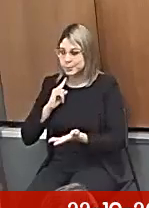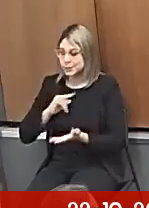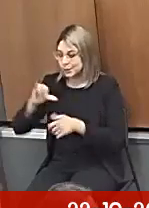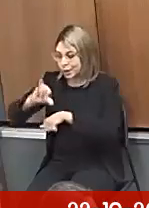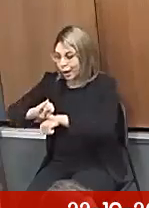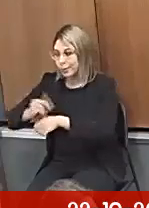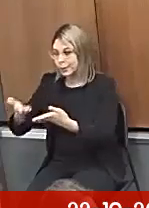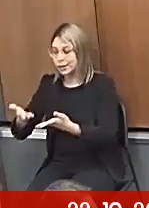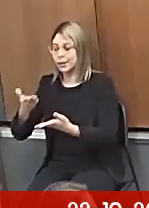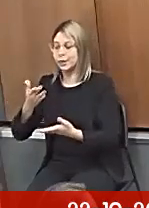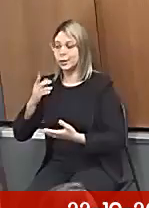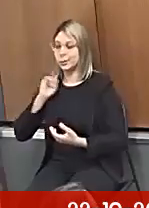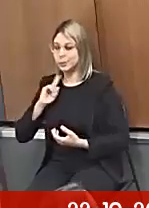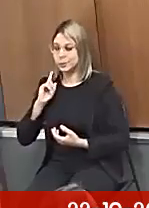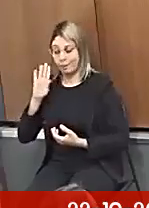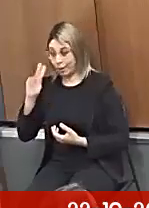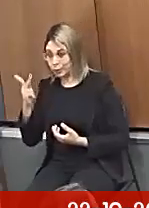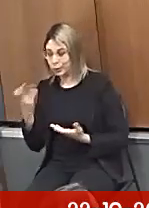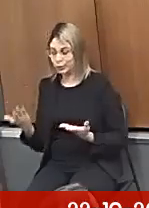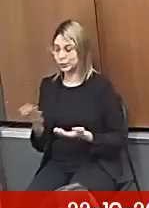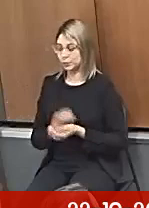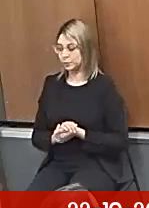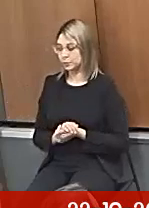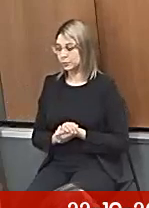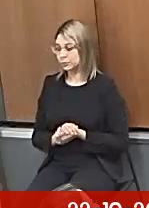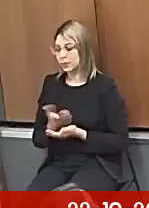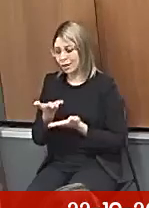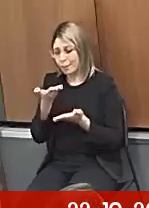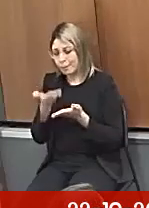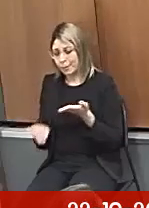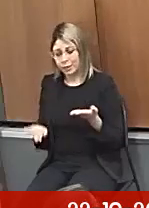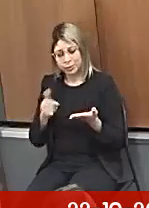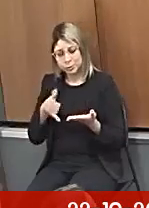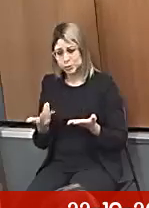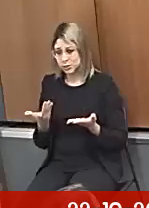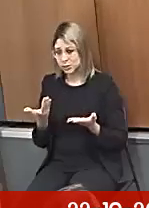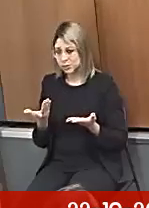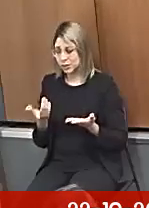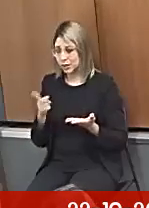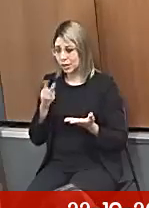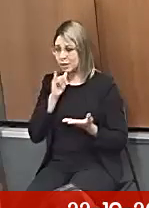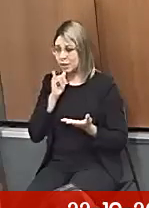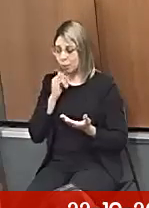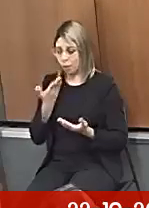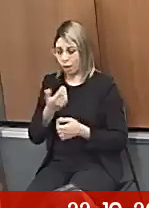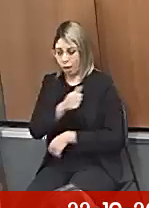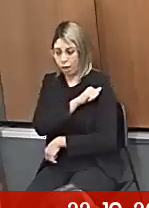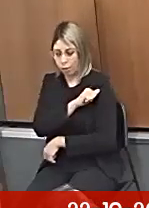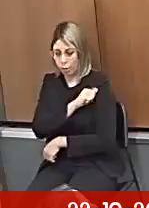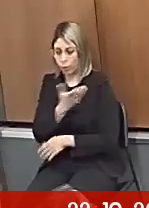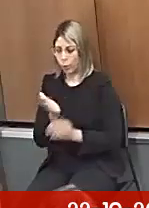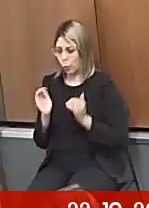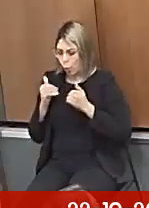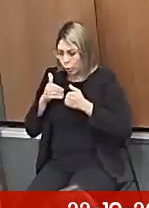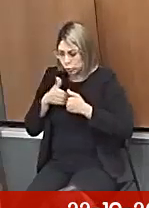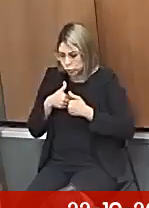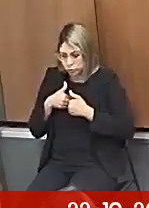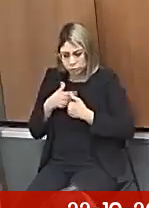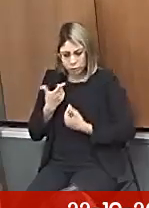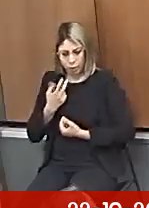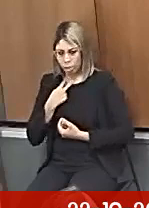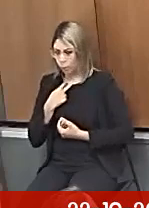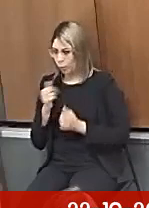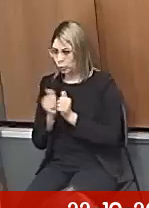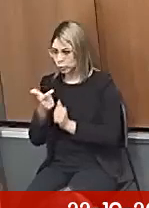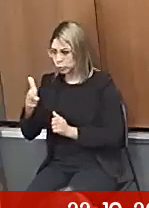capital, elas percam a oportunidade de permitirem que um menino autista conviva com as outras crianças, o que